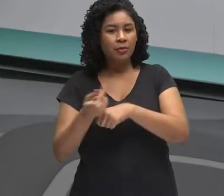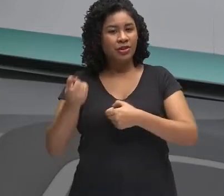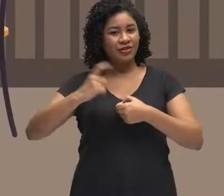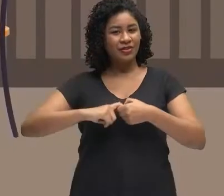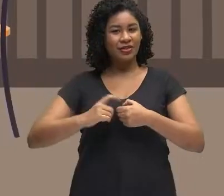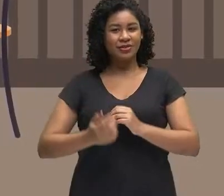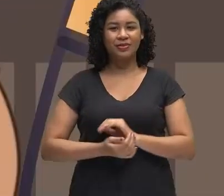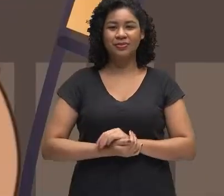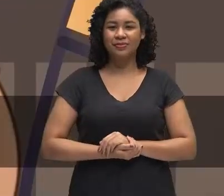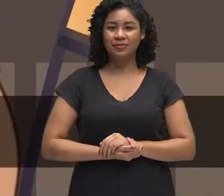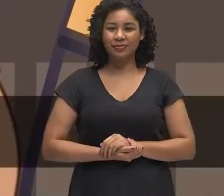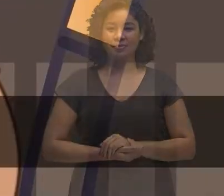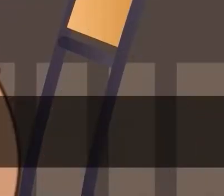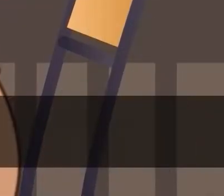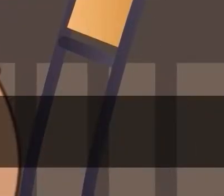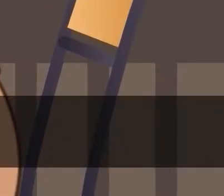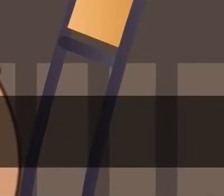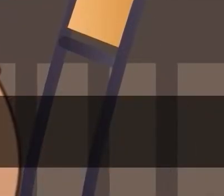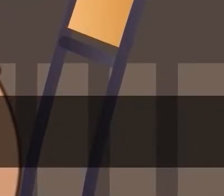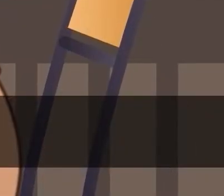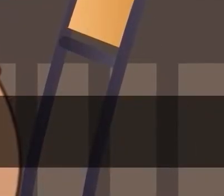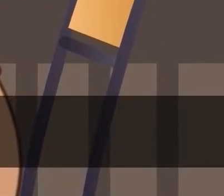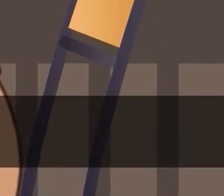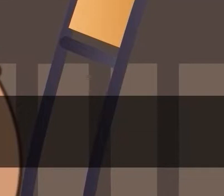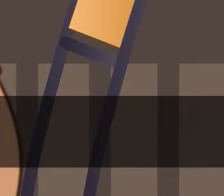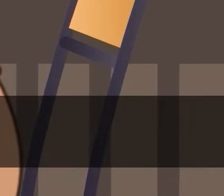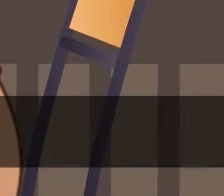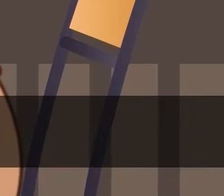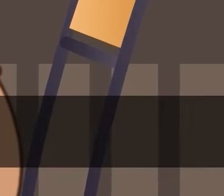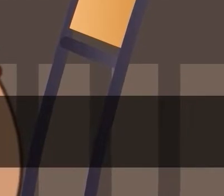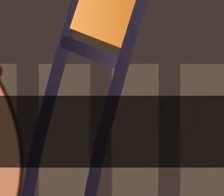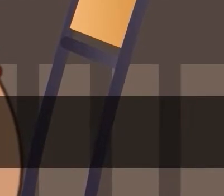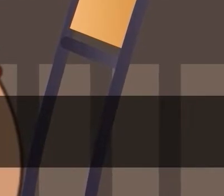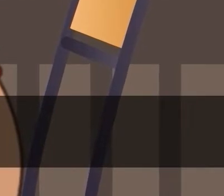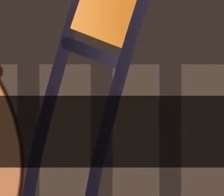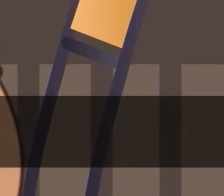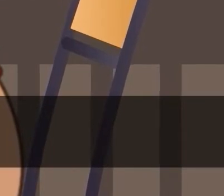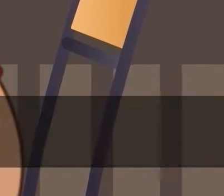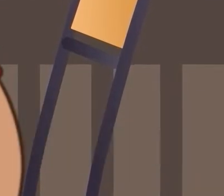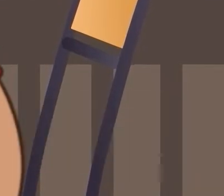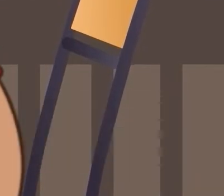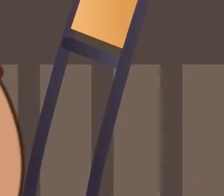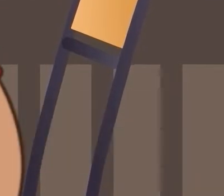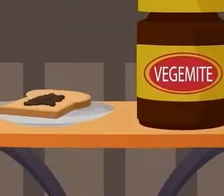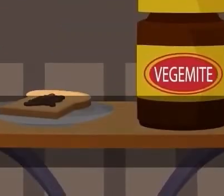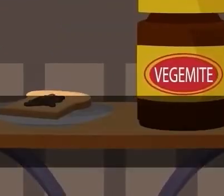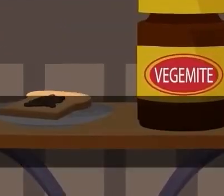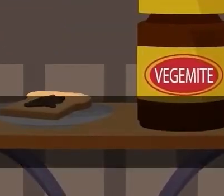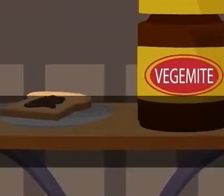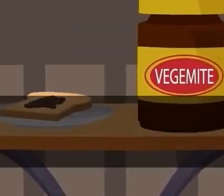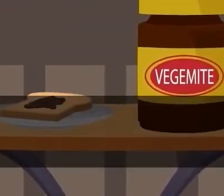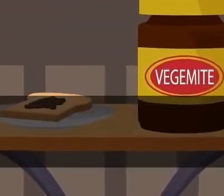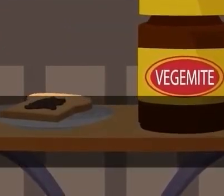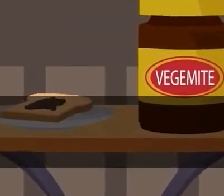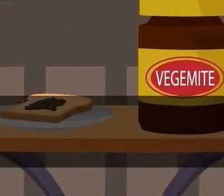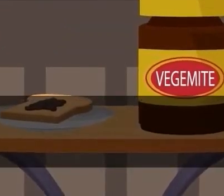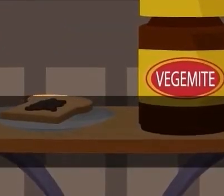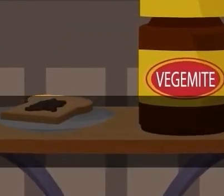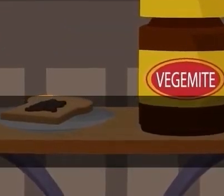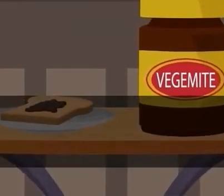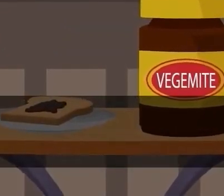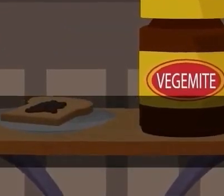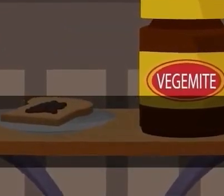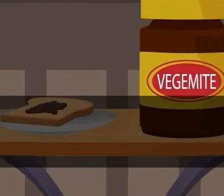lá. Pedro, how was your trip to Australia? Did you like it? Sure, I knew